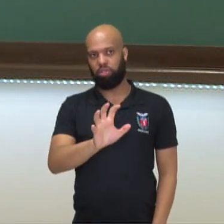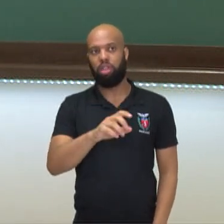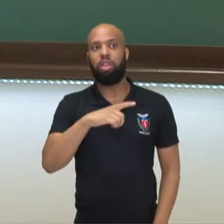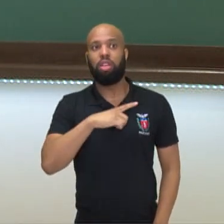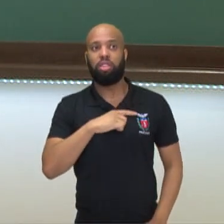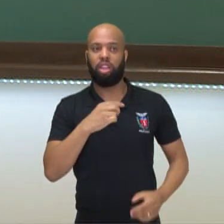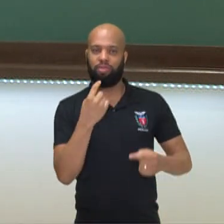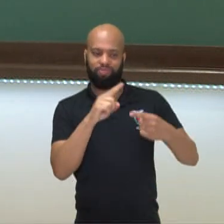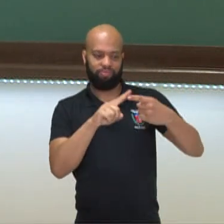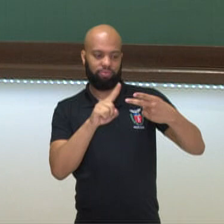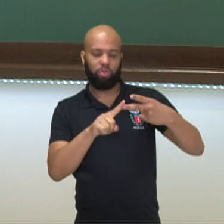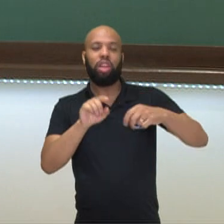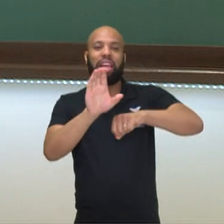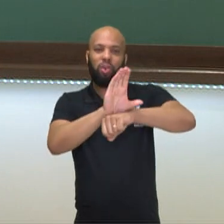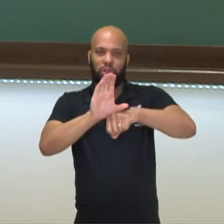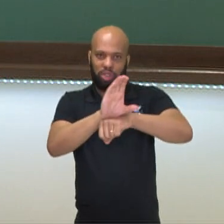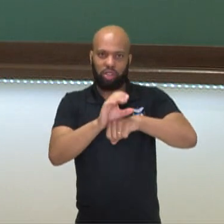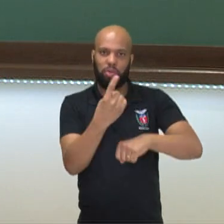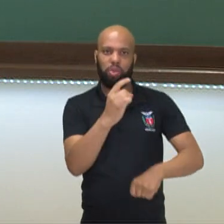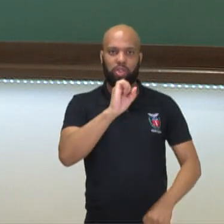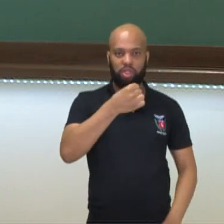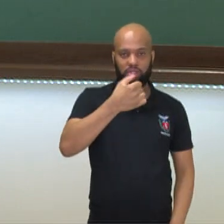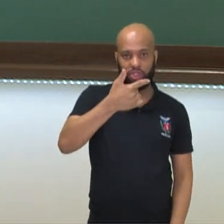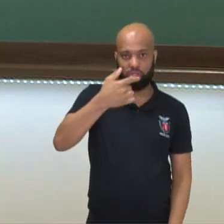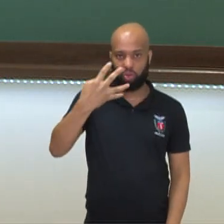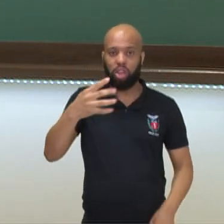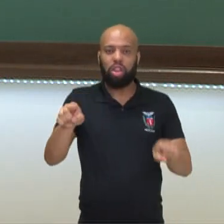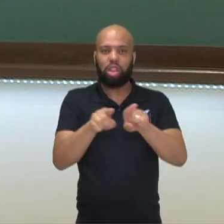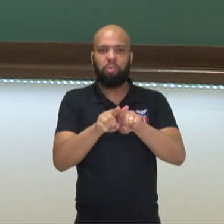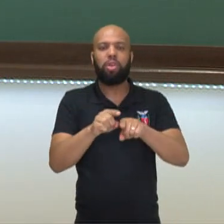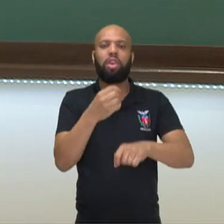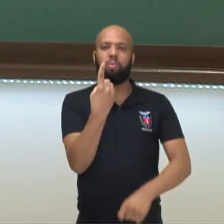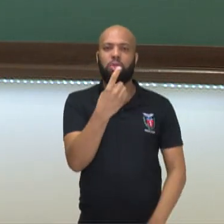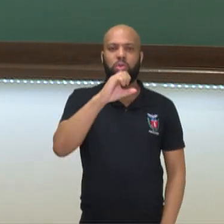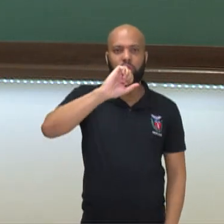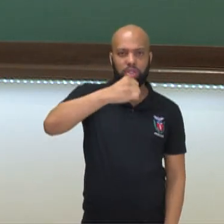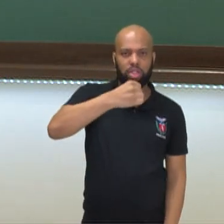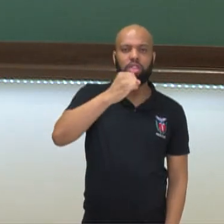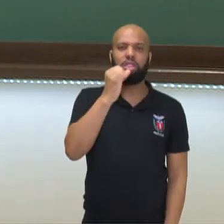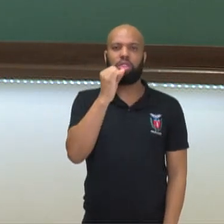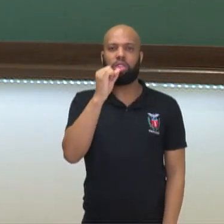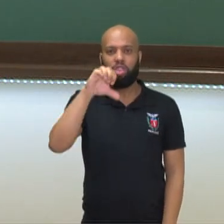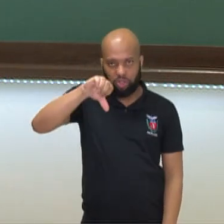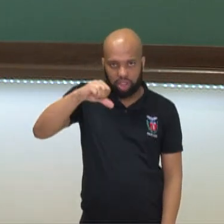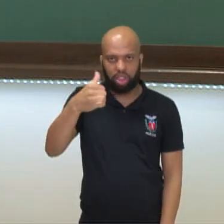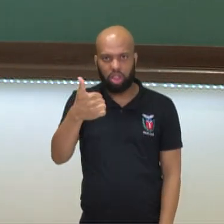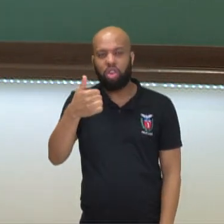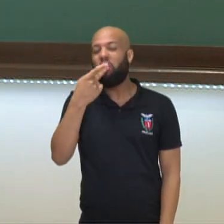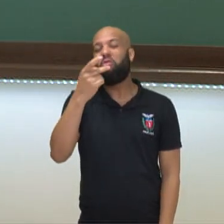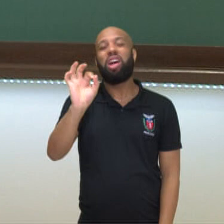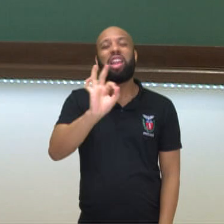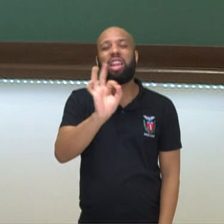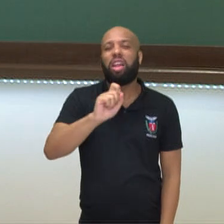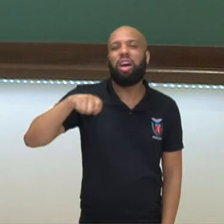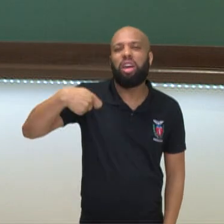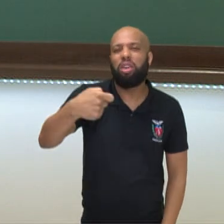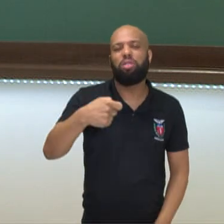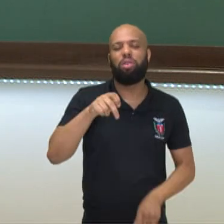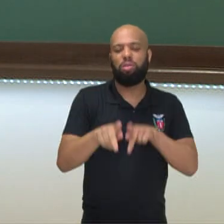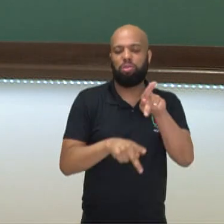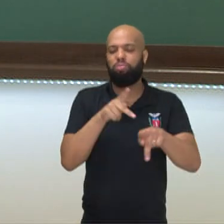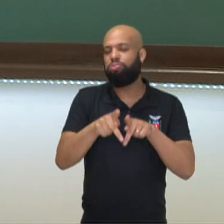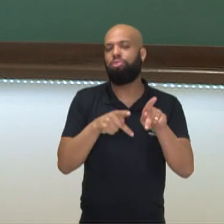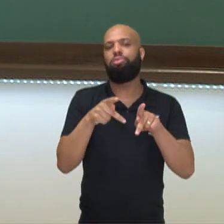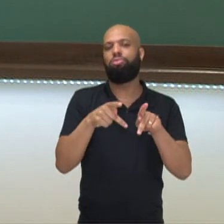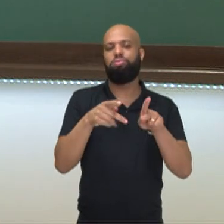de 1824 e até na de 1891, nenhuma menção aos direitos dos povos indígenas. Então, relegados aí a